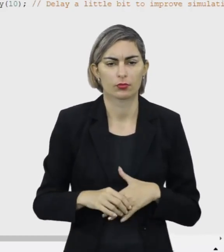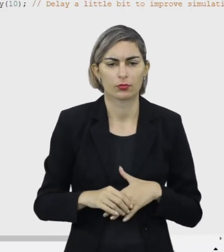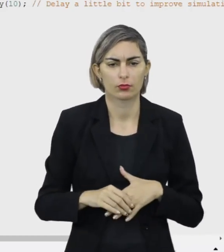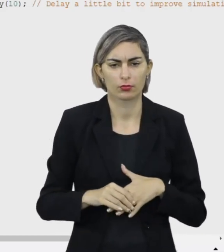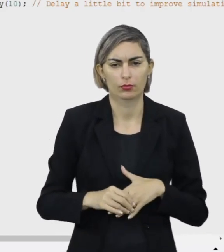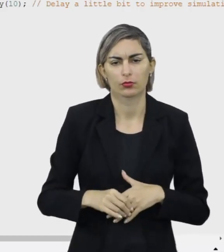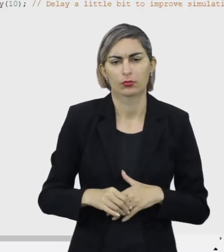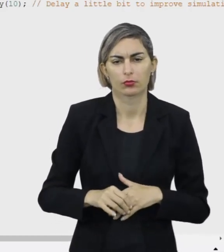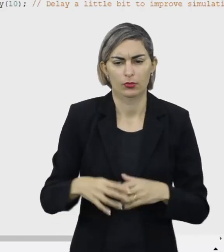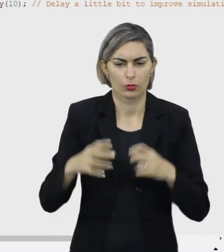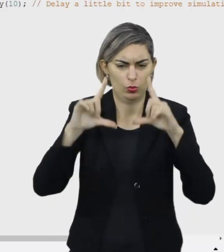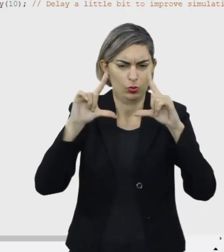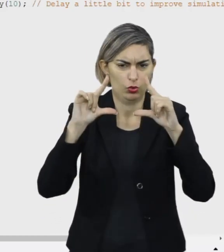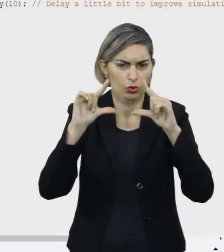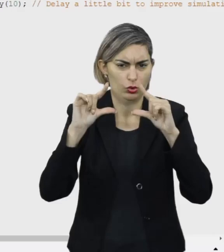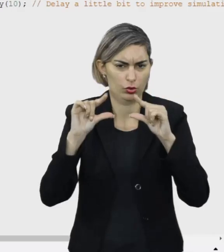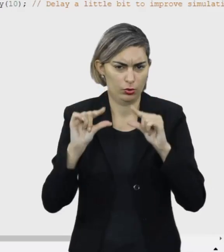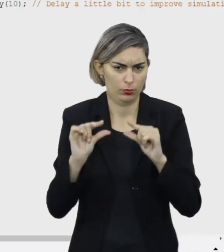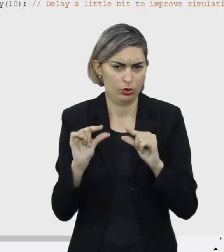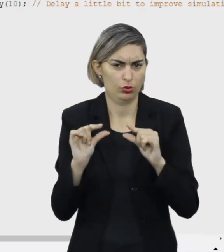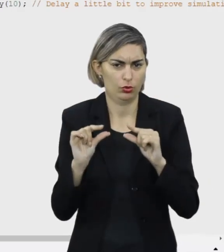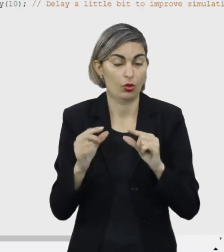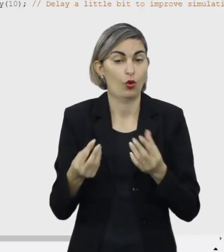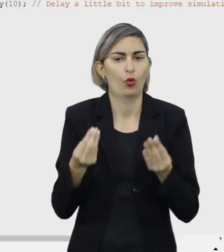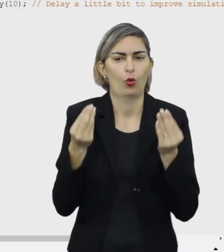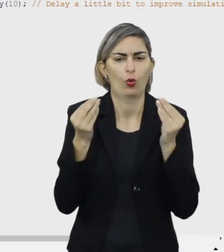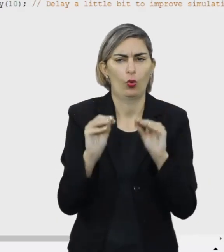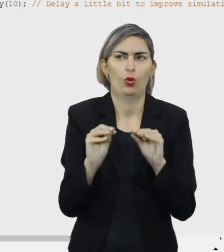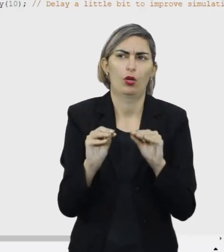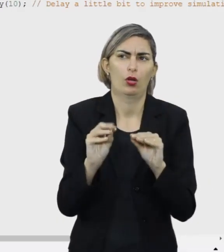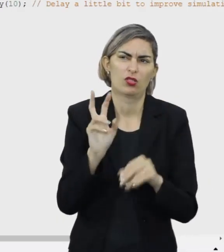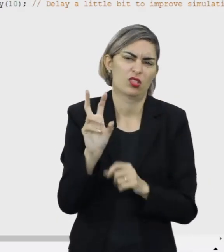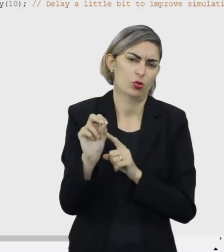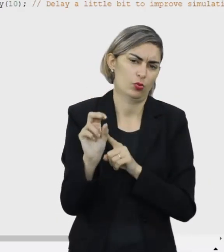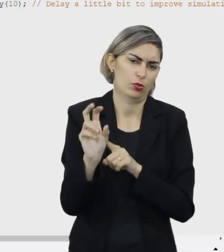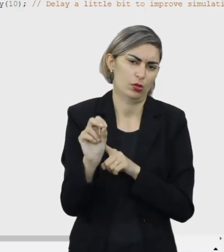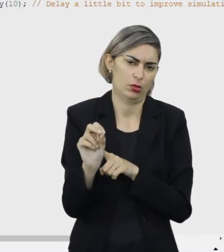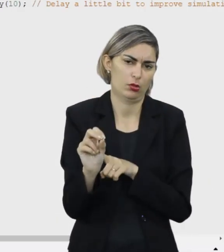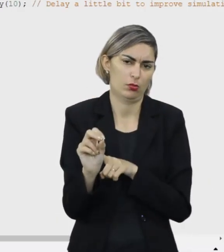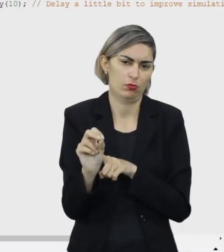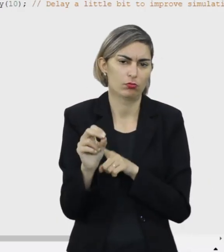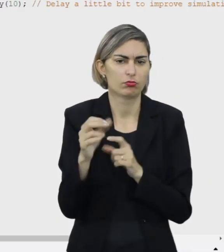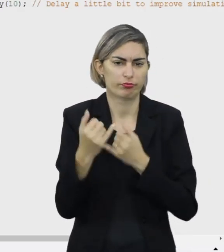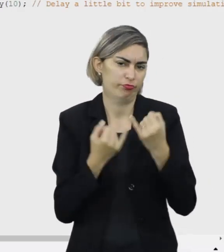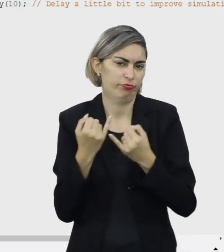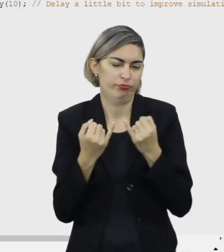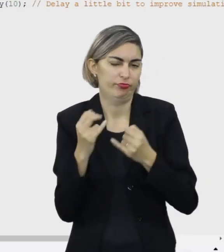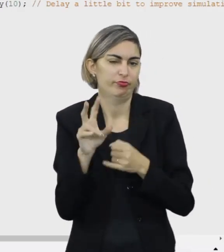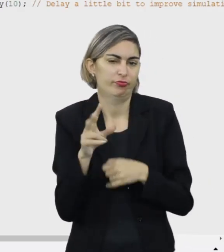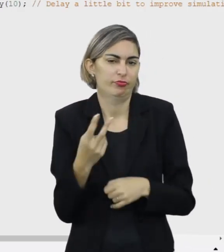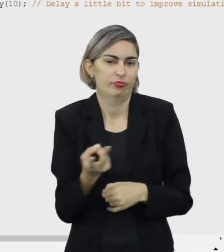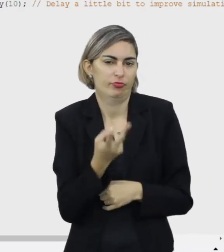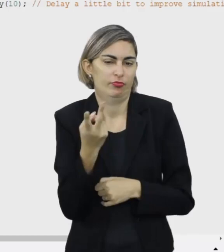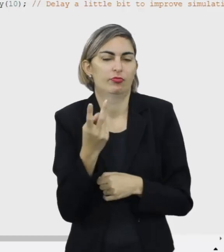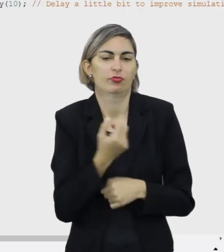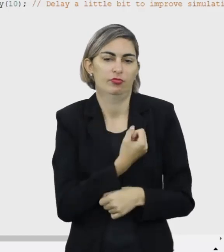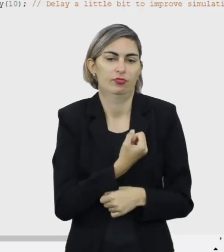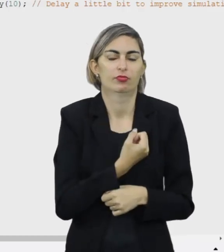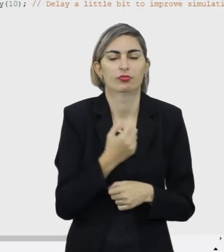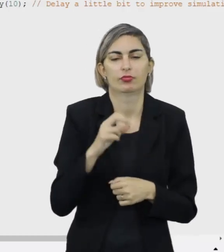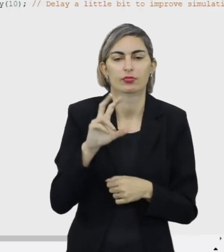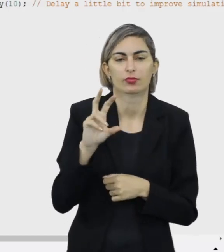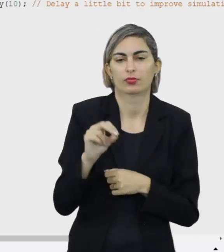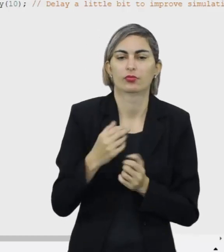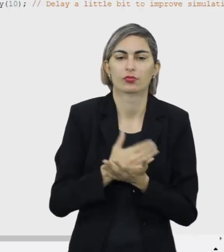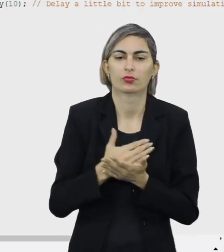A intensidade diminui um pouquinho. Vamos colocar aqui 50. Vamos brincar um pouquinho com esses valores. Iniciar